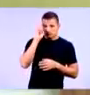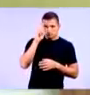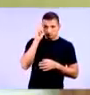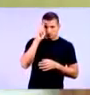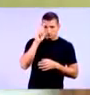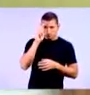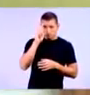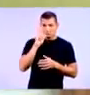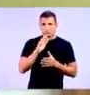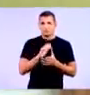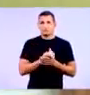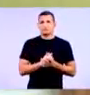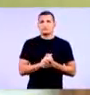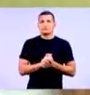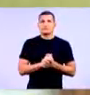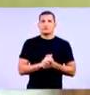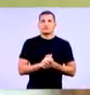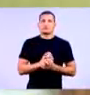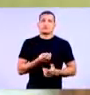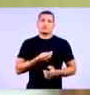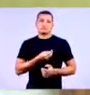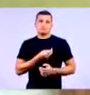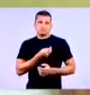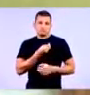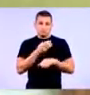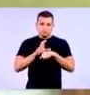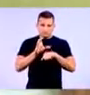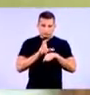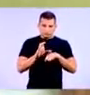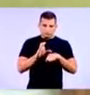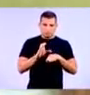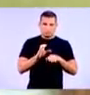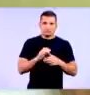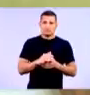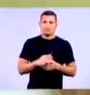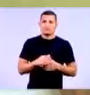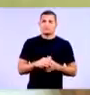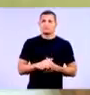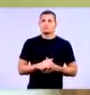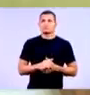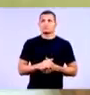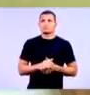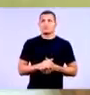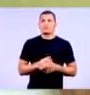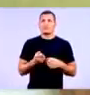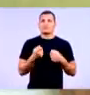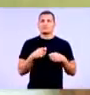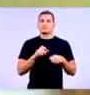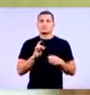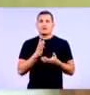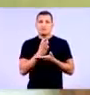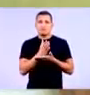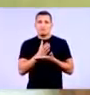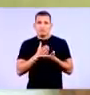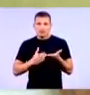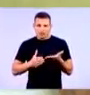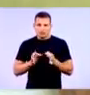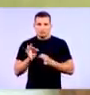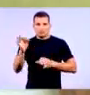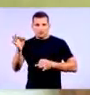modalidade semipresencial, como a professora Anabela falou, requer aí, não precisa ser metade à distância e metade